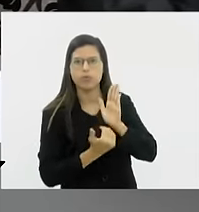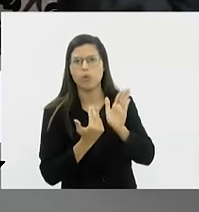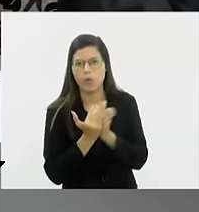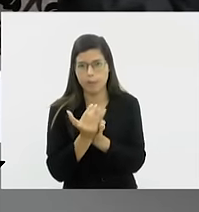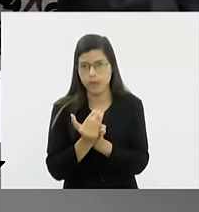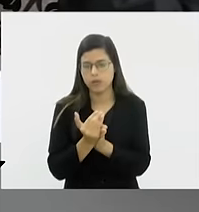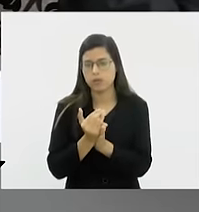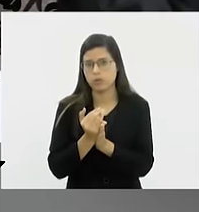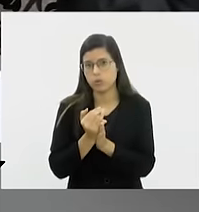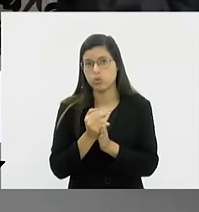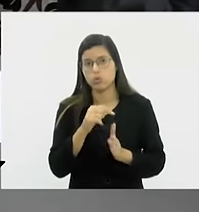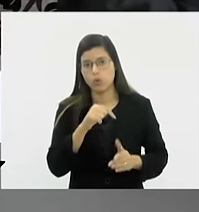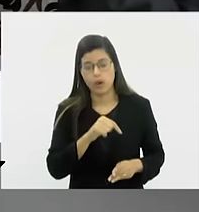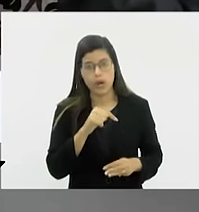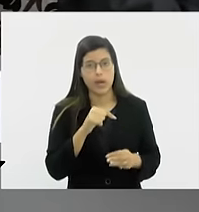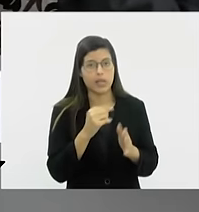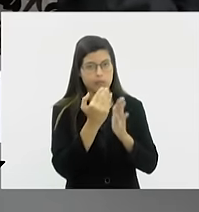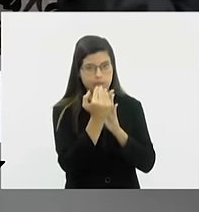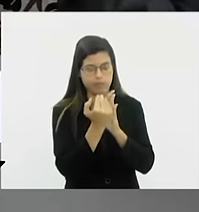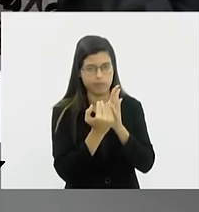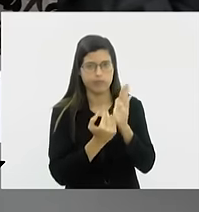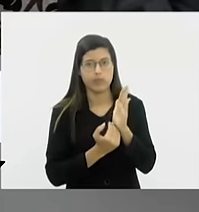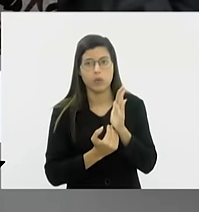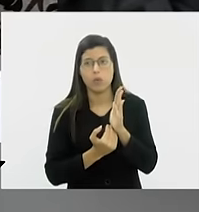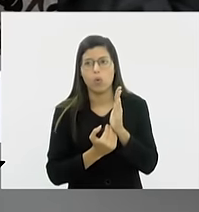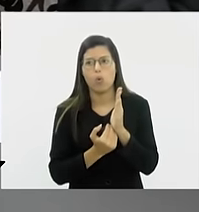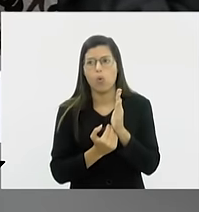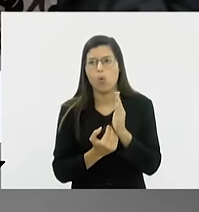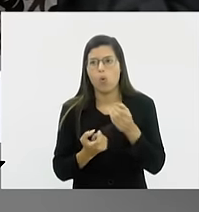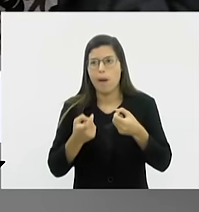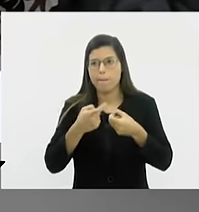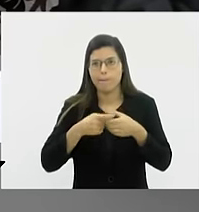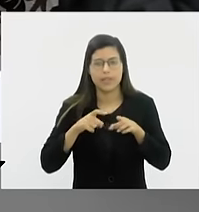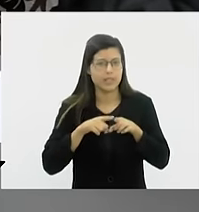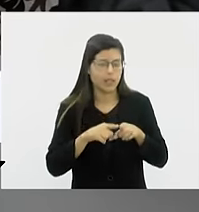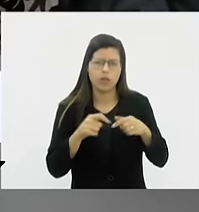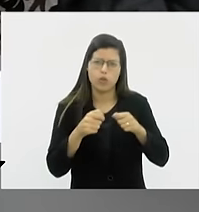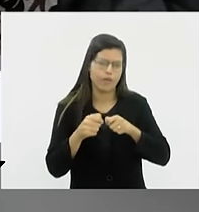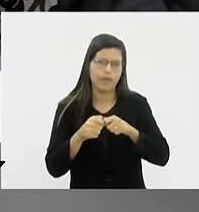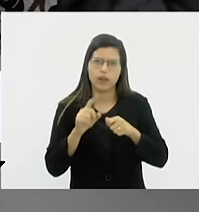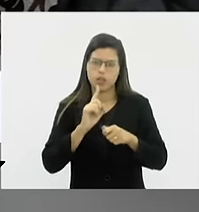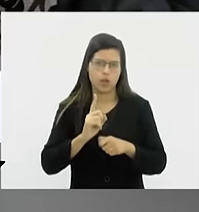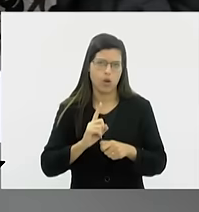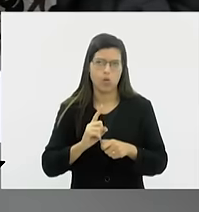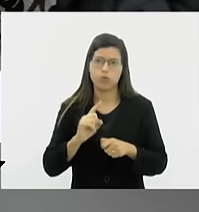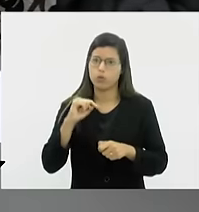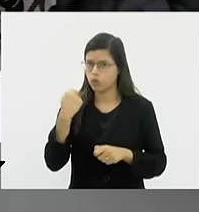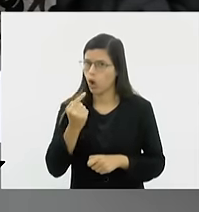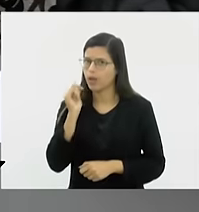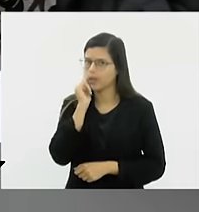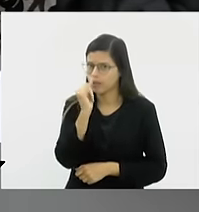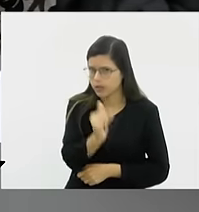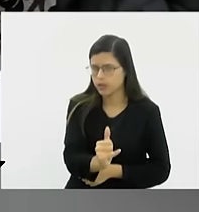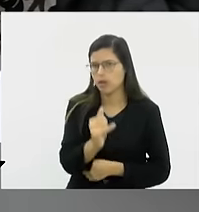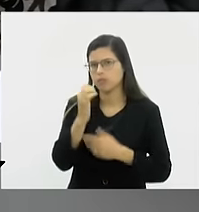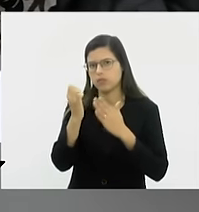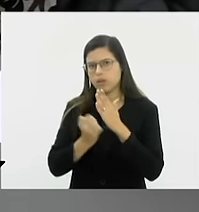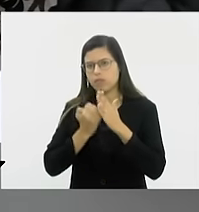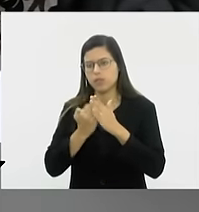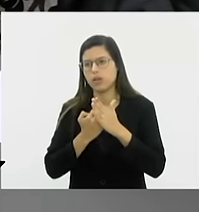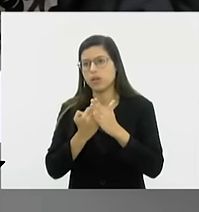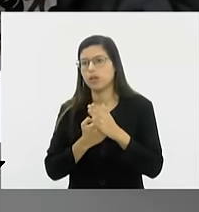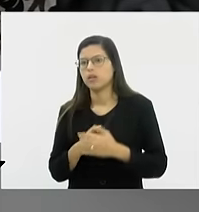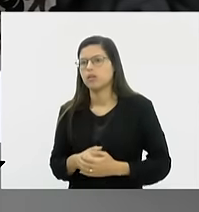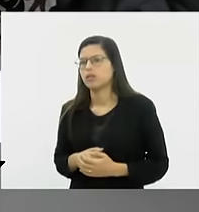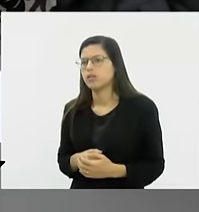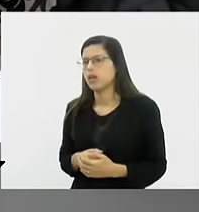esses requisitos iniciais, o consórcio não implementou. Nós notificamos ele. Você, né? E se os